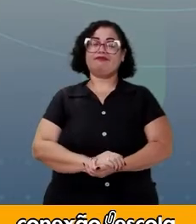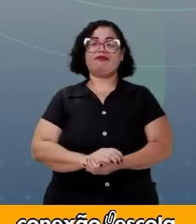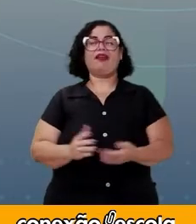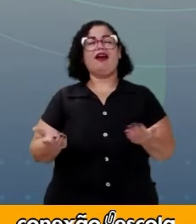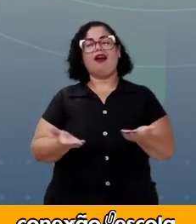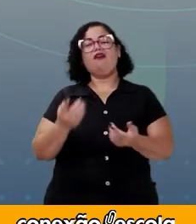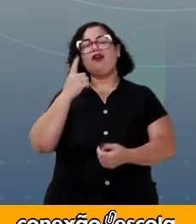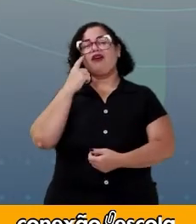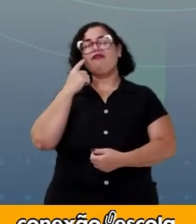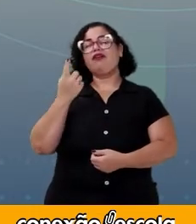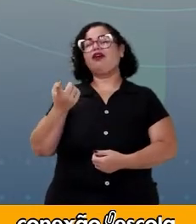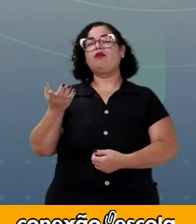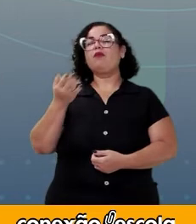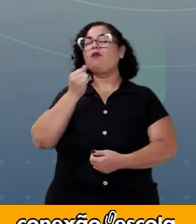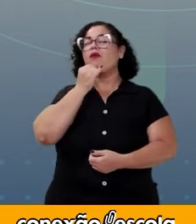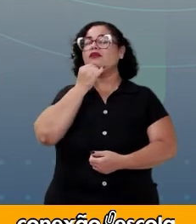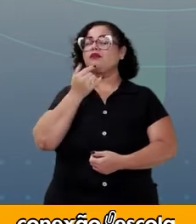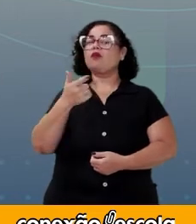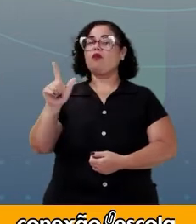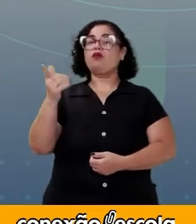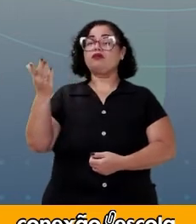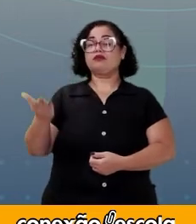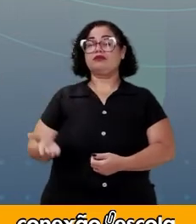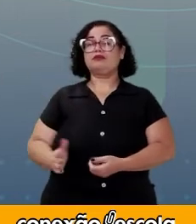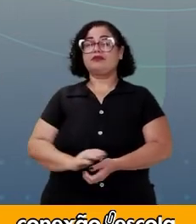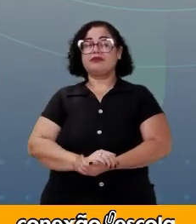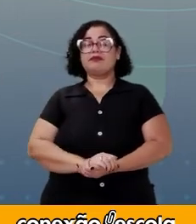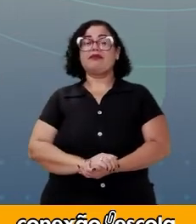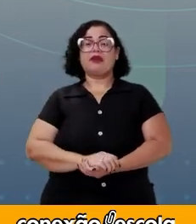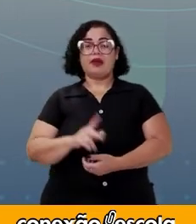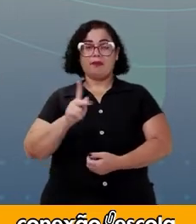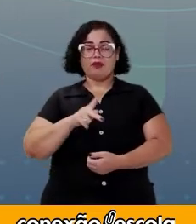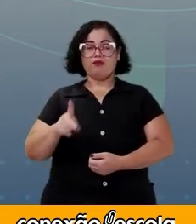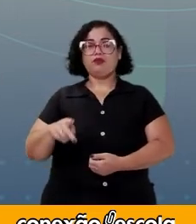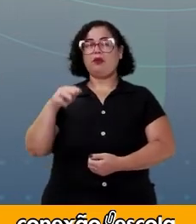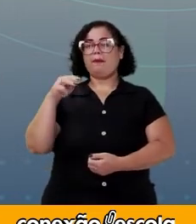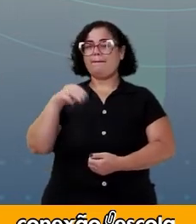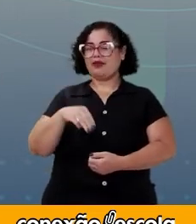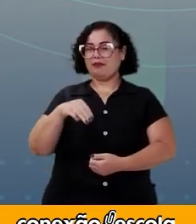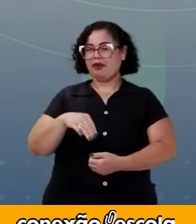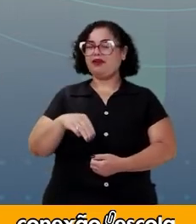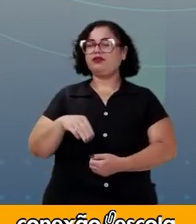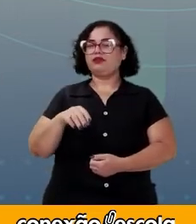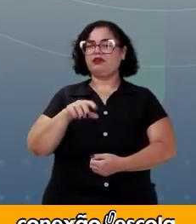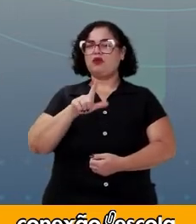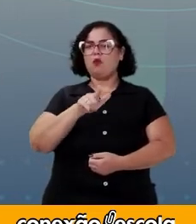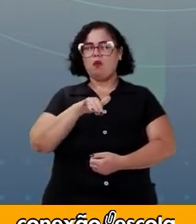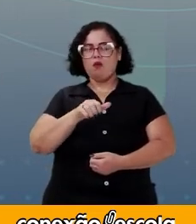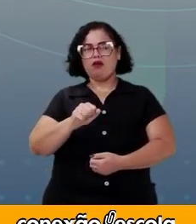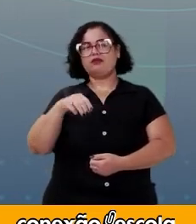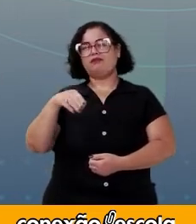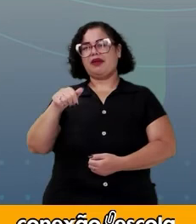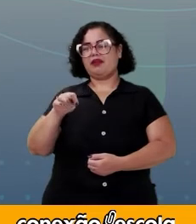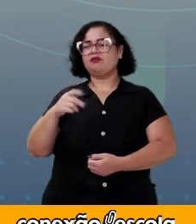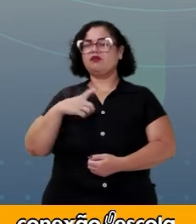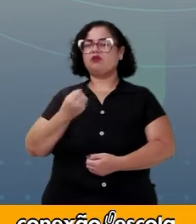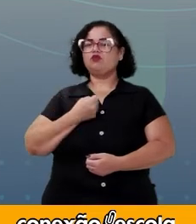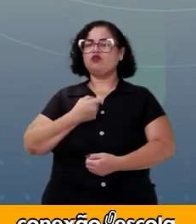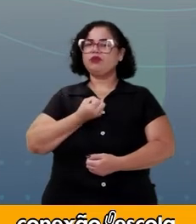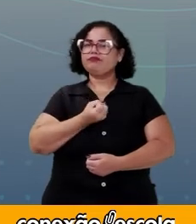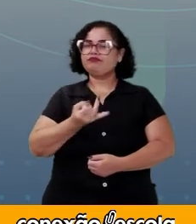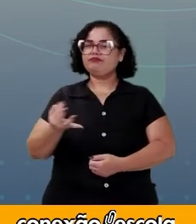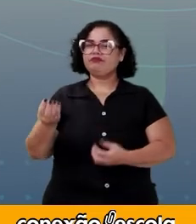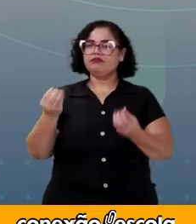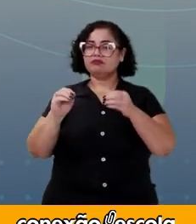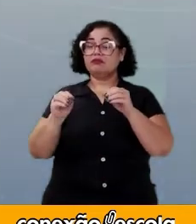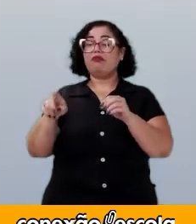Vamos ver agora através de um exemplo. A professora de matemática de Lucas e Mateus deu uma sequência numérica para que